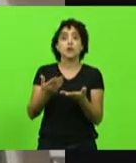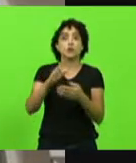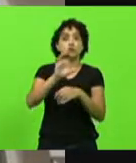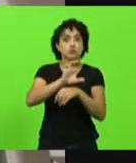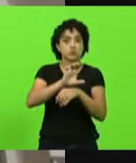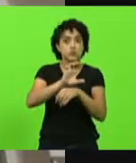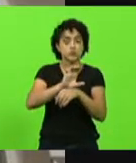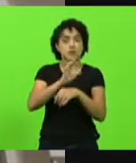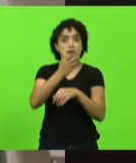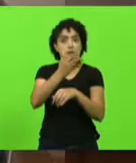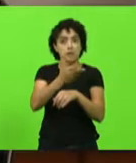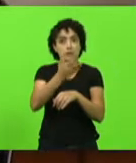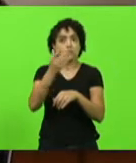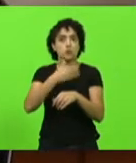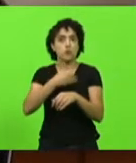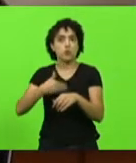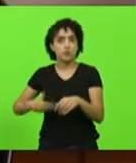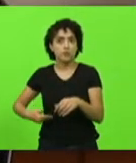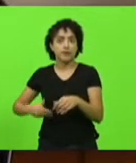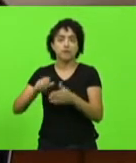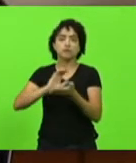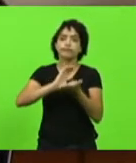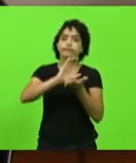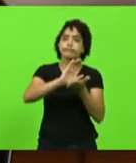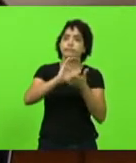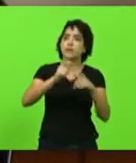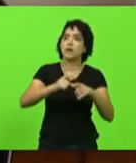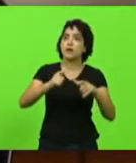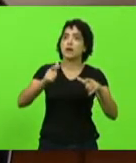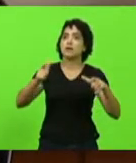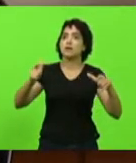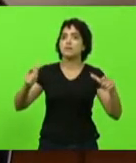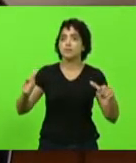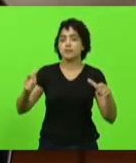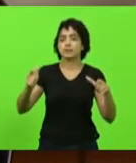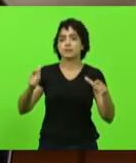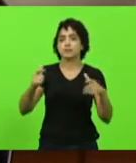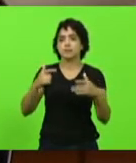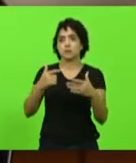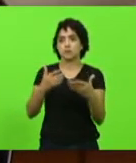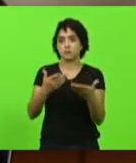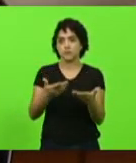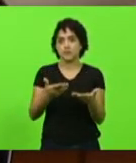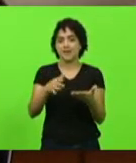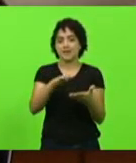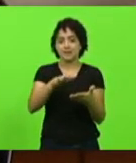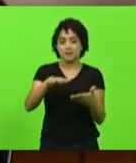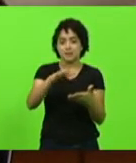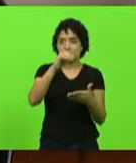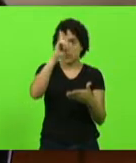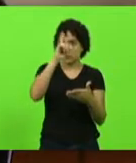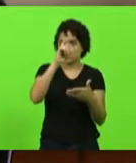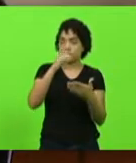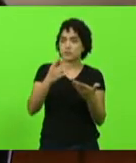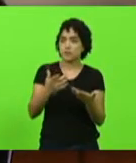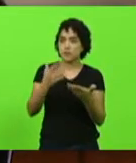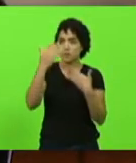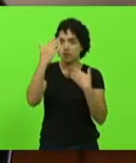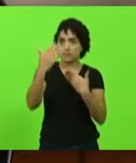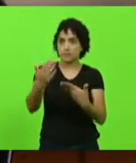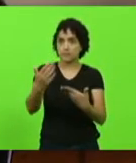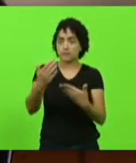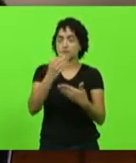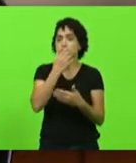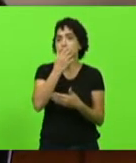fazer investimentos para ampliação daquela rede hospitalar. Enfim, quero agradecer